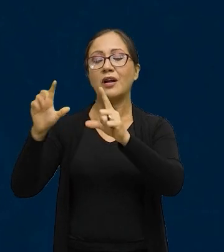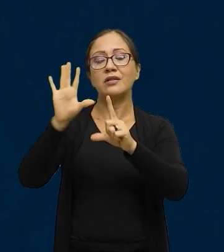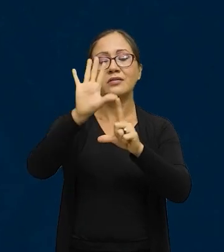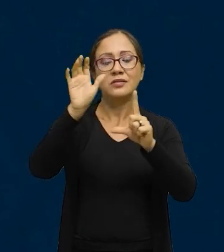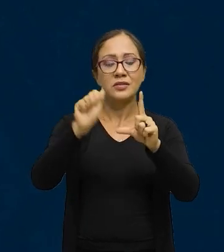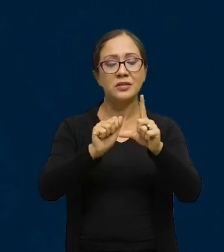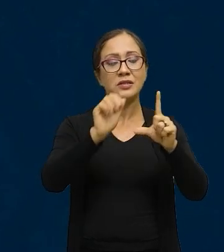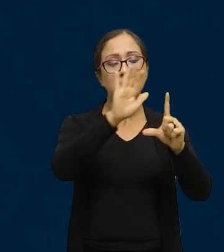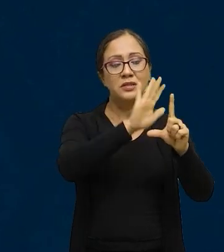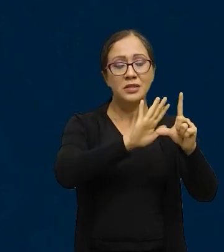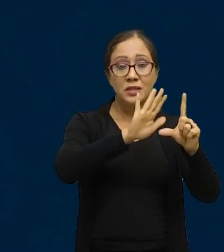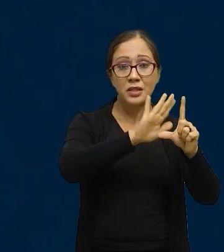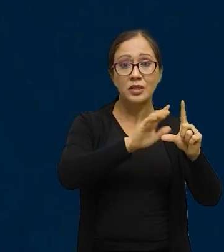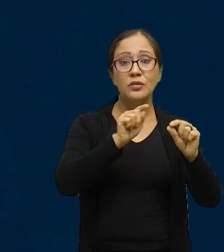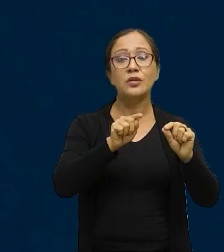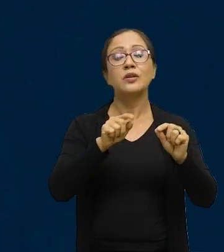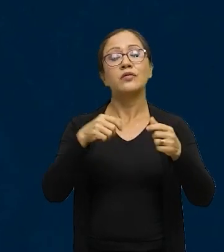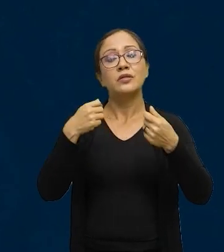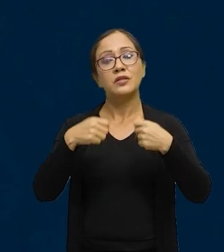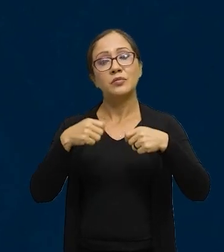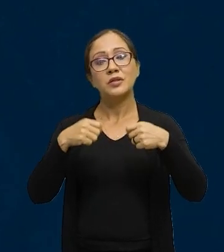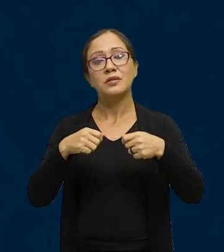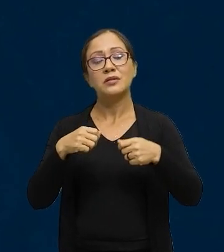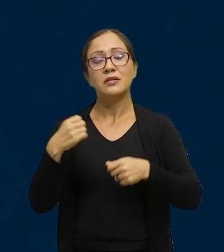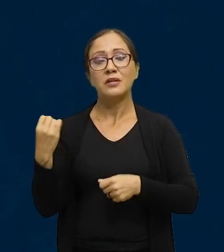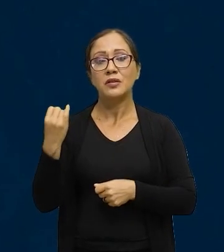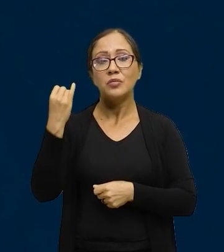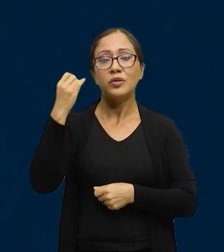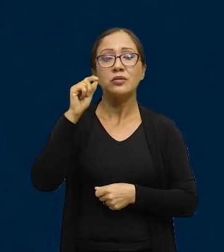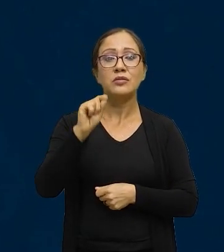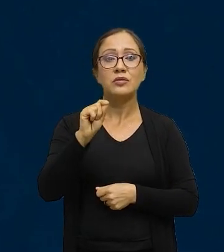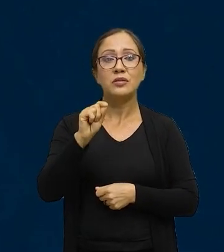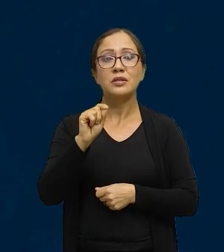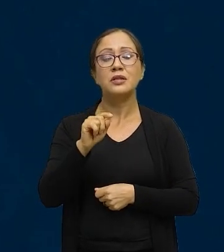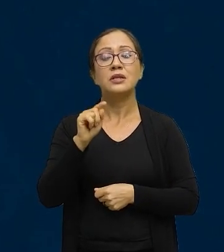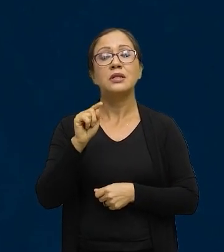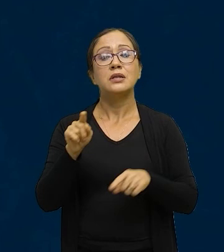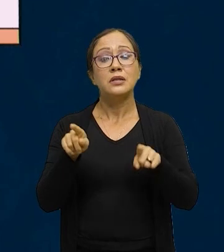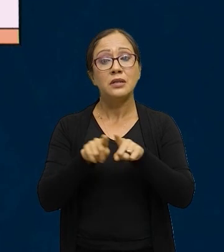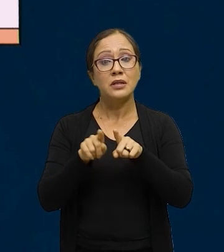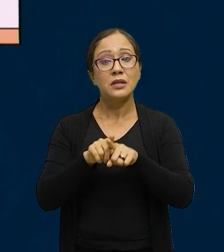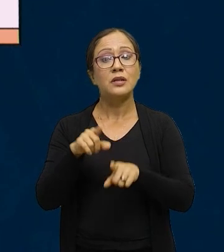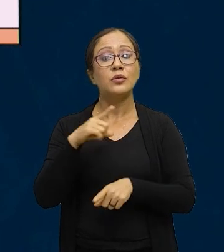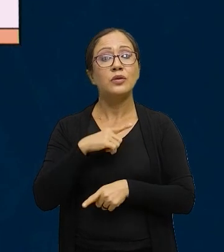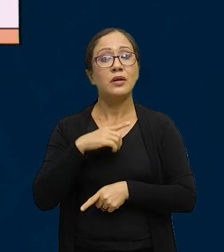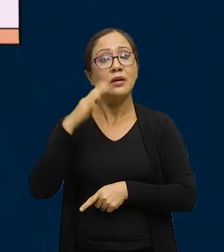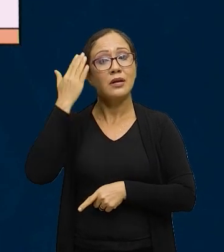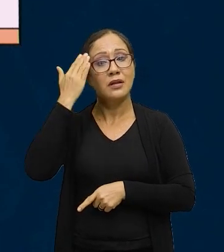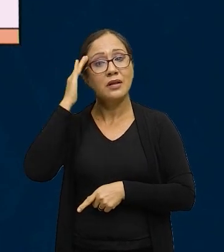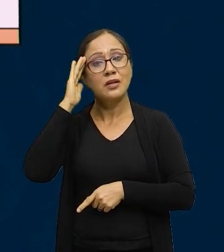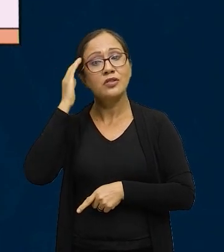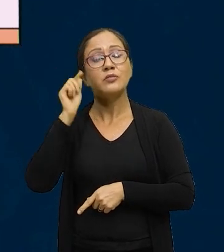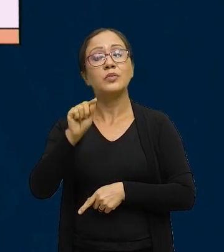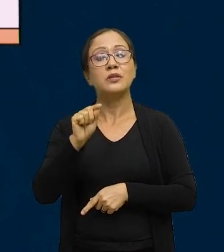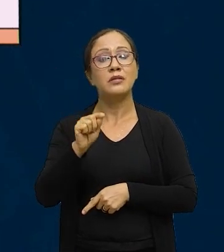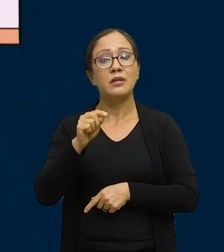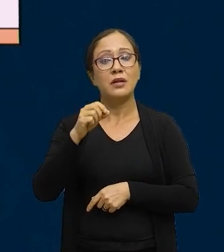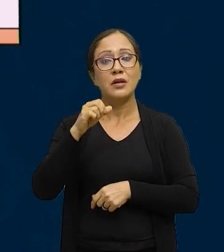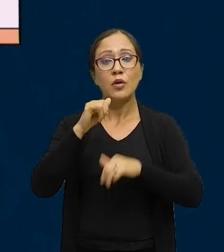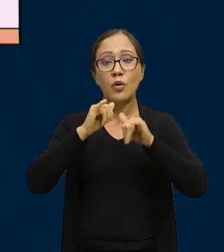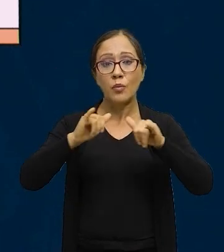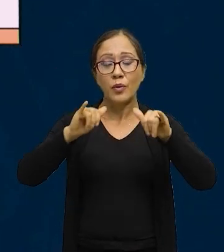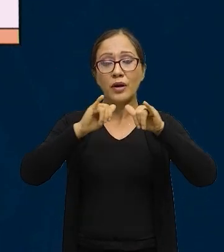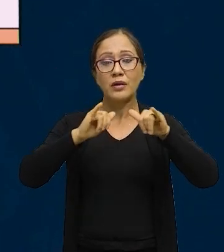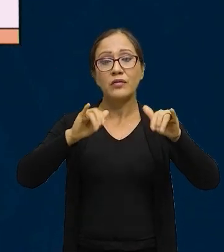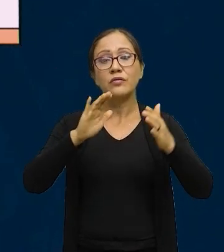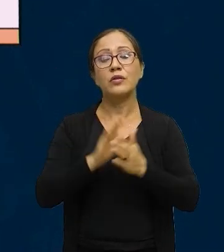saber que é necessário fazer a leitura, mas já tendo entendimento que vem uma mensagem. E